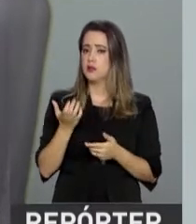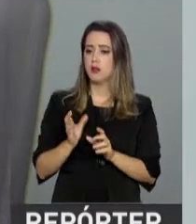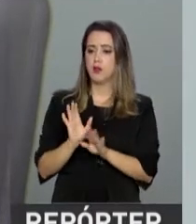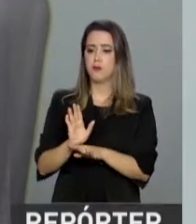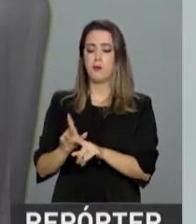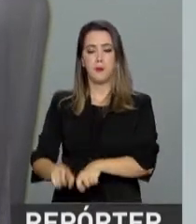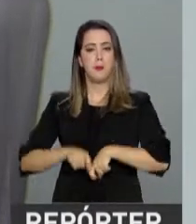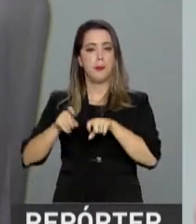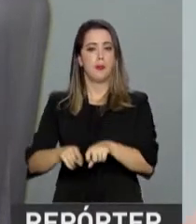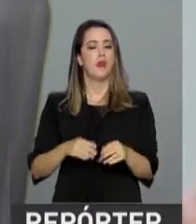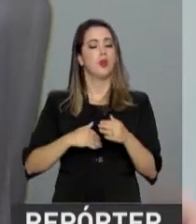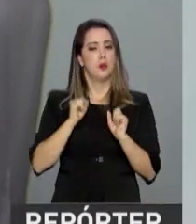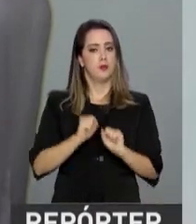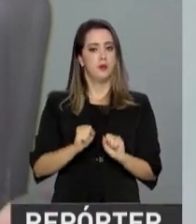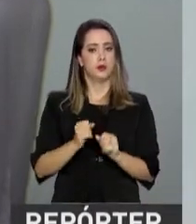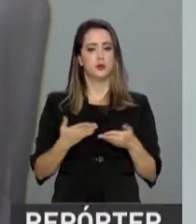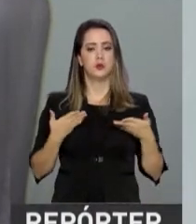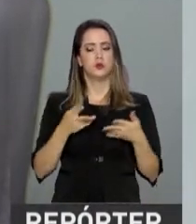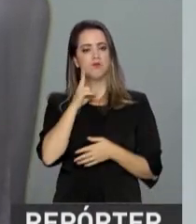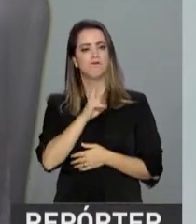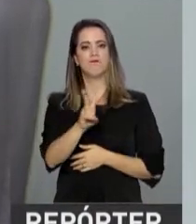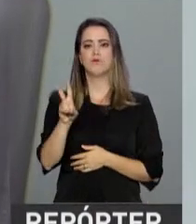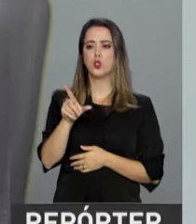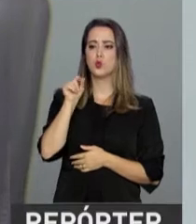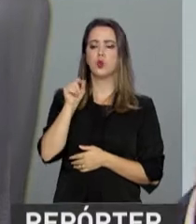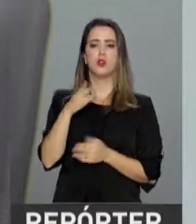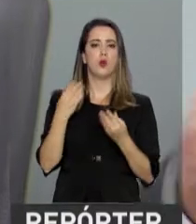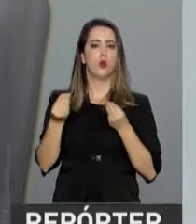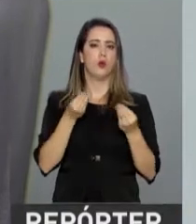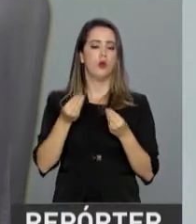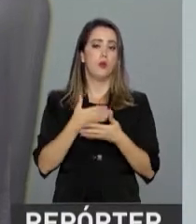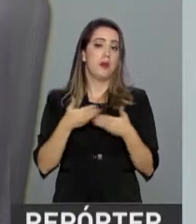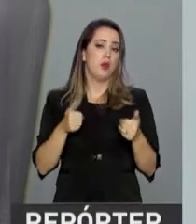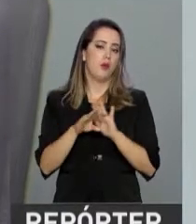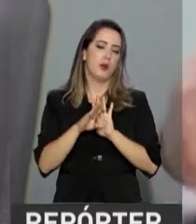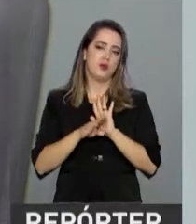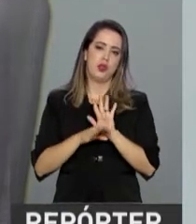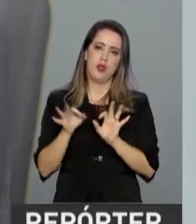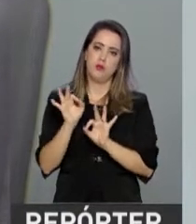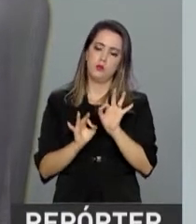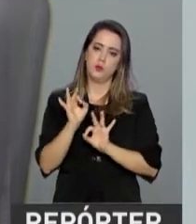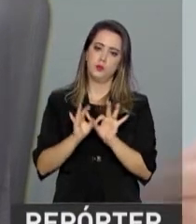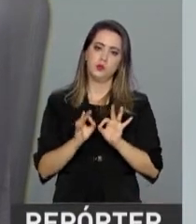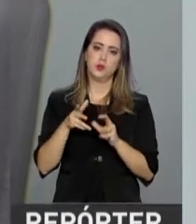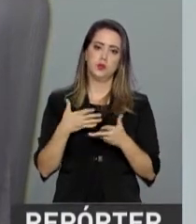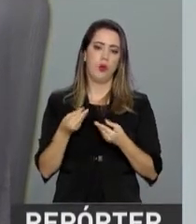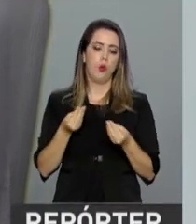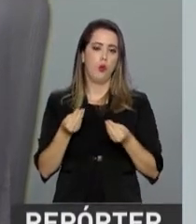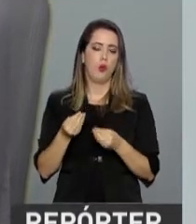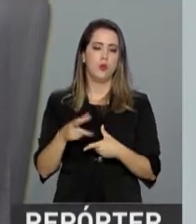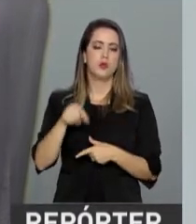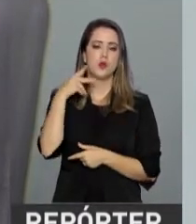lugar do brasil que poderão acessar e olhar e escolher qual o projeto melhor o que vocês podem defender politicamente